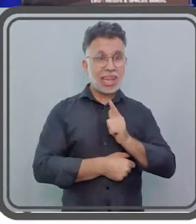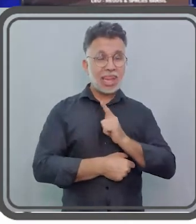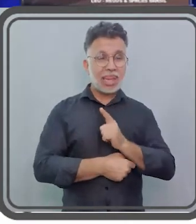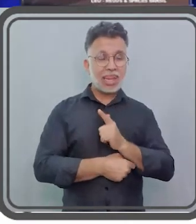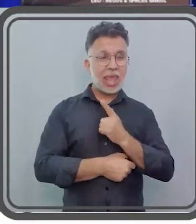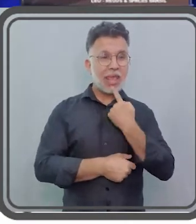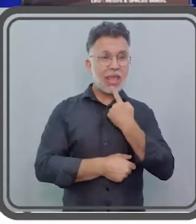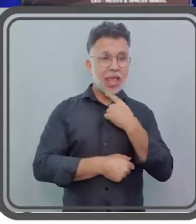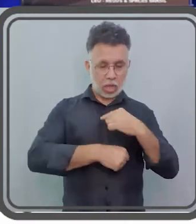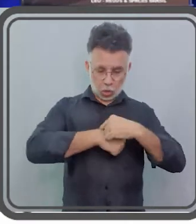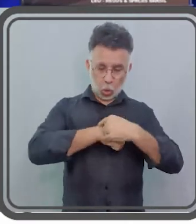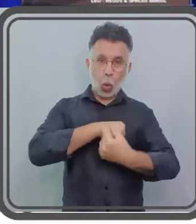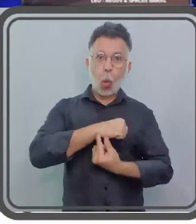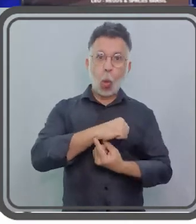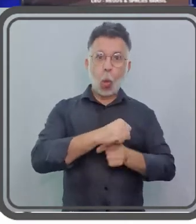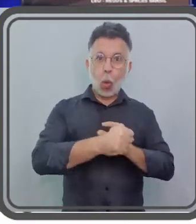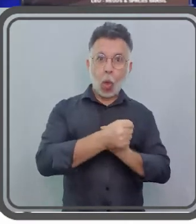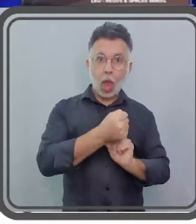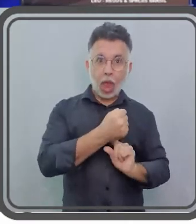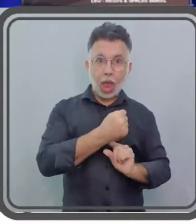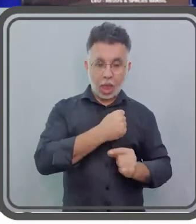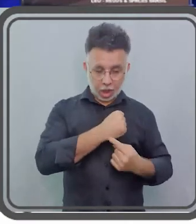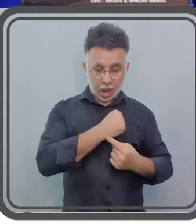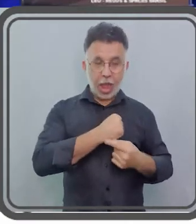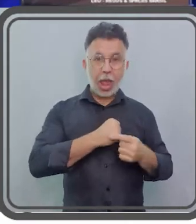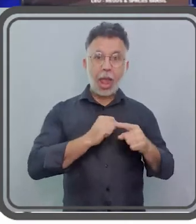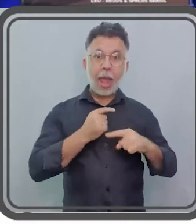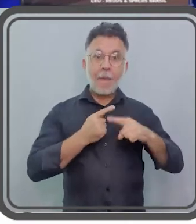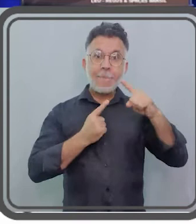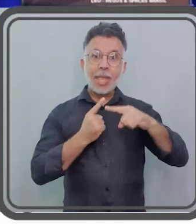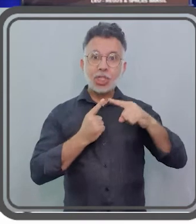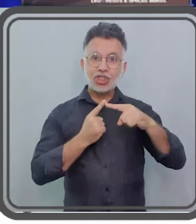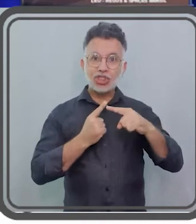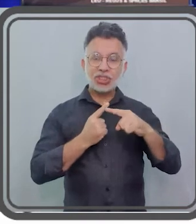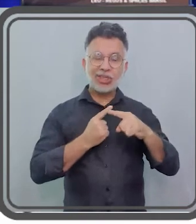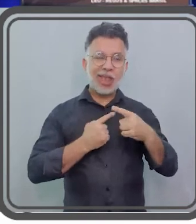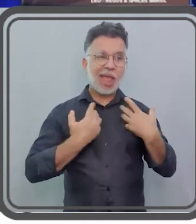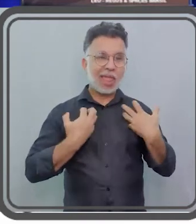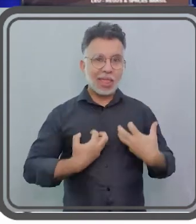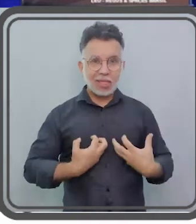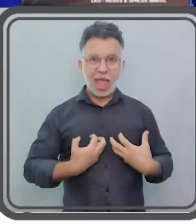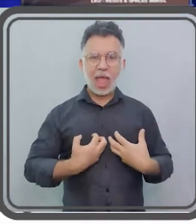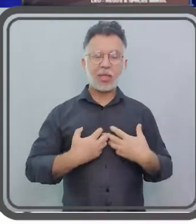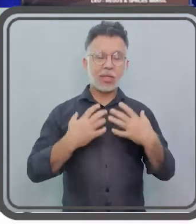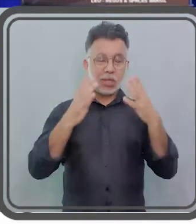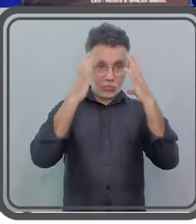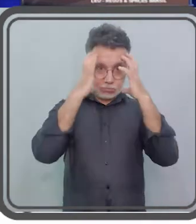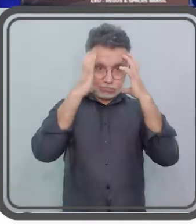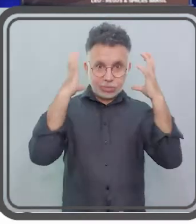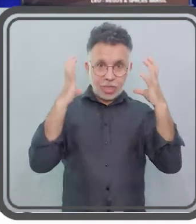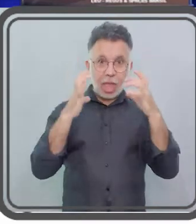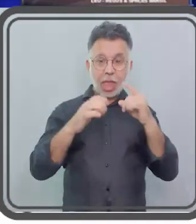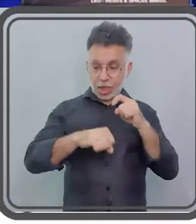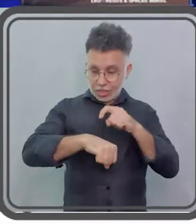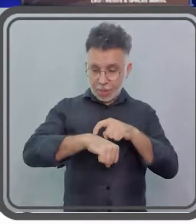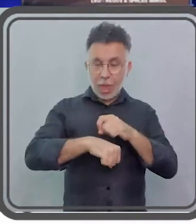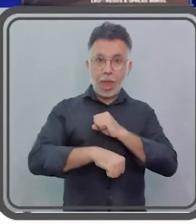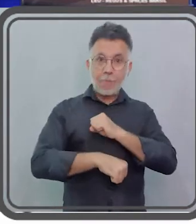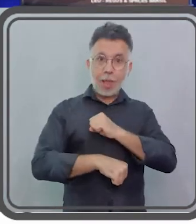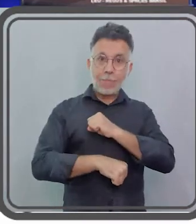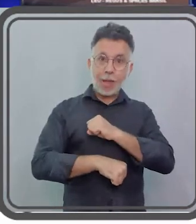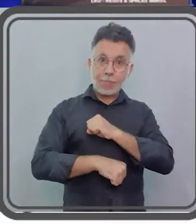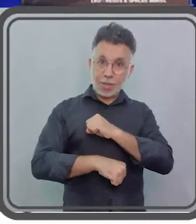pulseira que permite medir fadiga, estresse do ponto de vista de indicadores cardiológicos, com